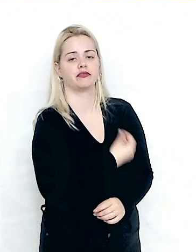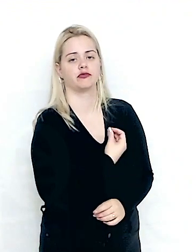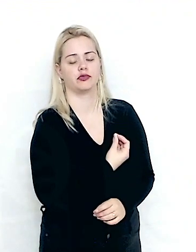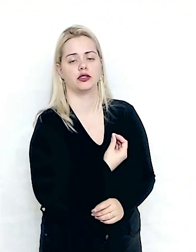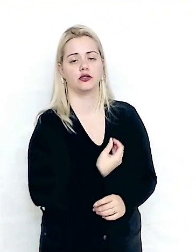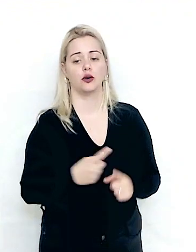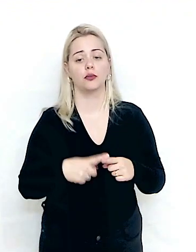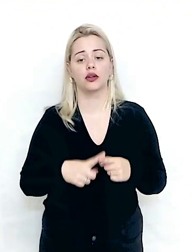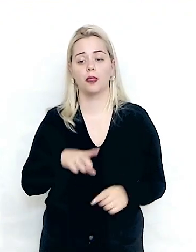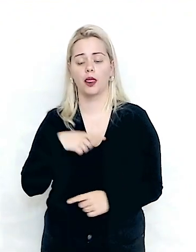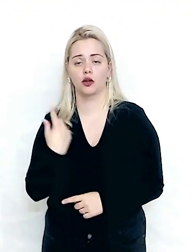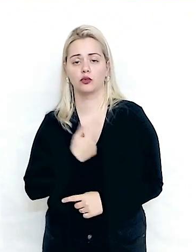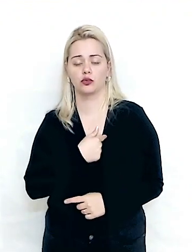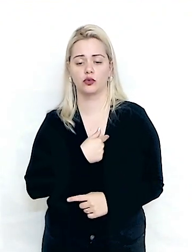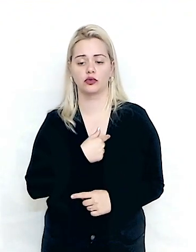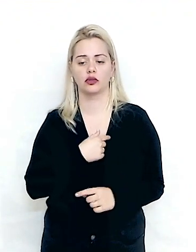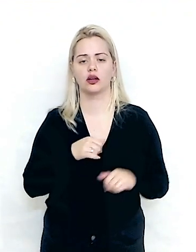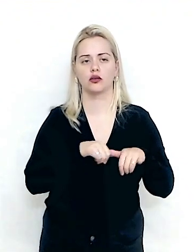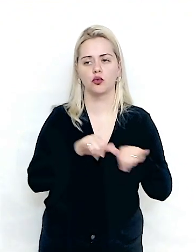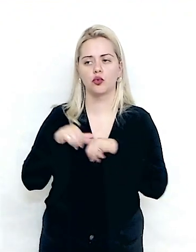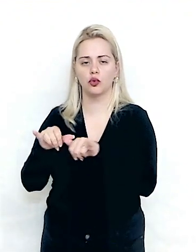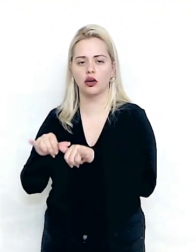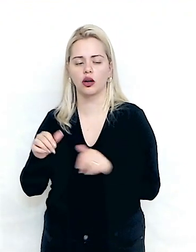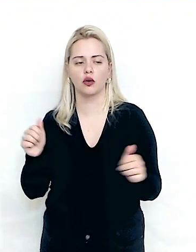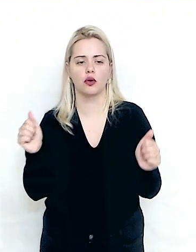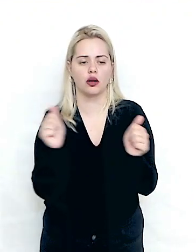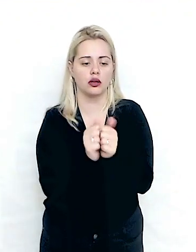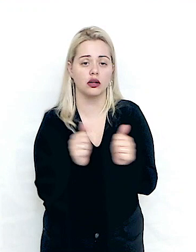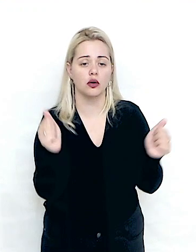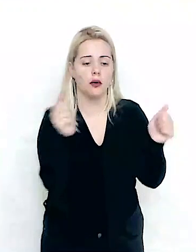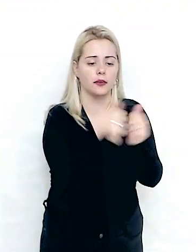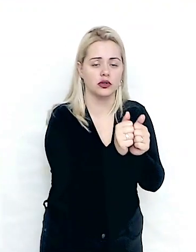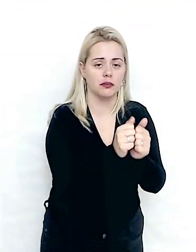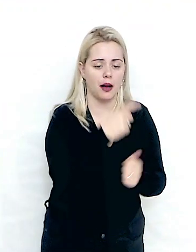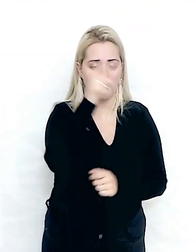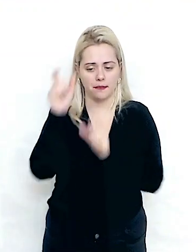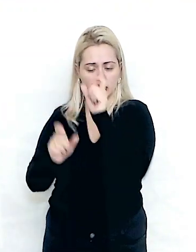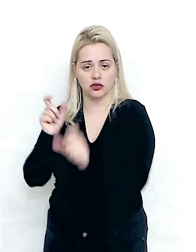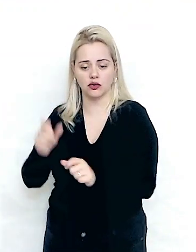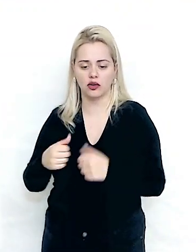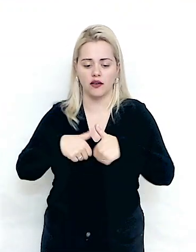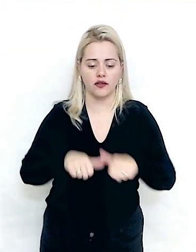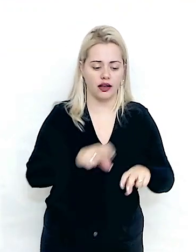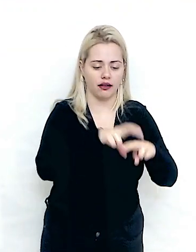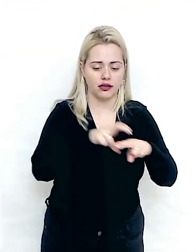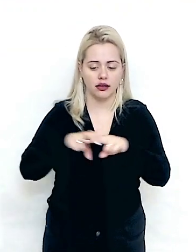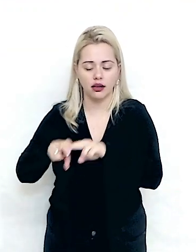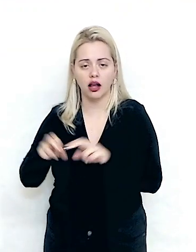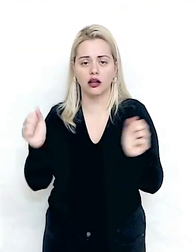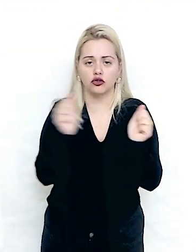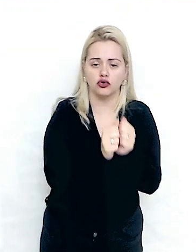nossos mecanismos de promoção comercial, que era aproximar as pessoas, que era fazer com que sentassem juntas, que participassem dos